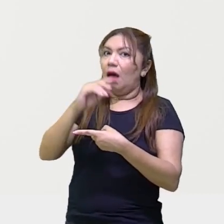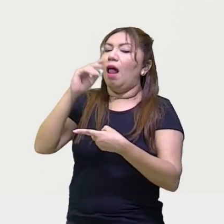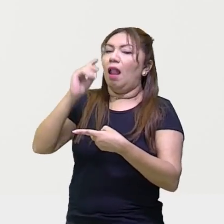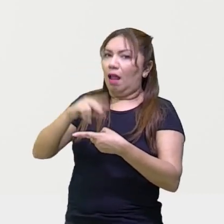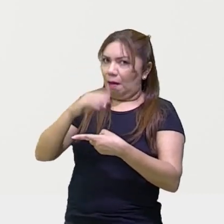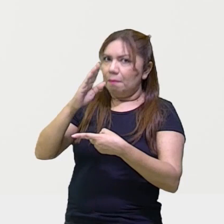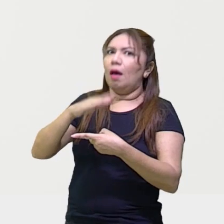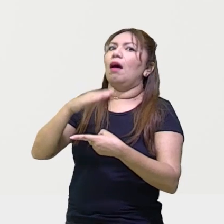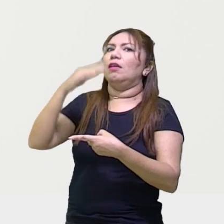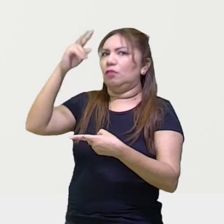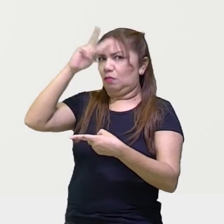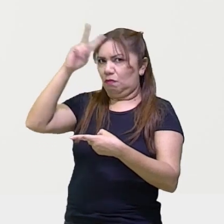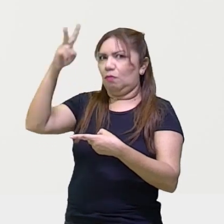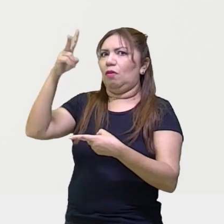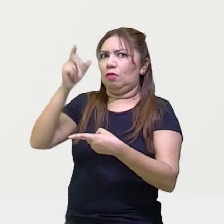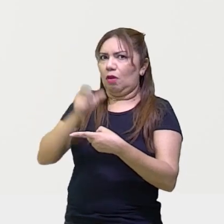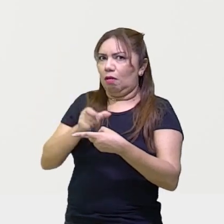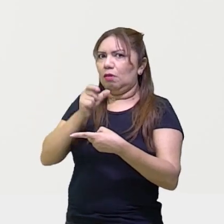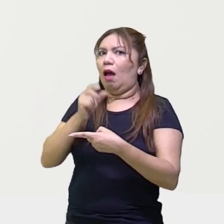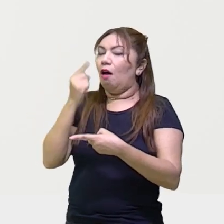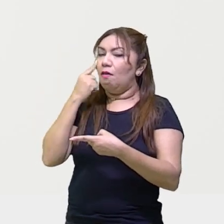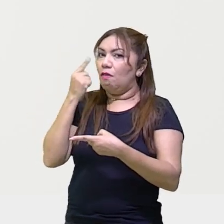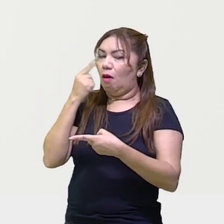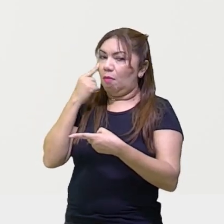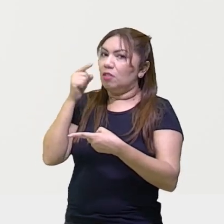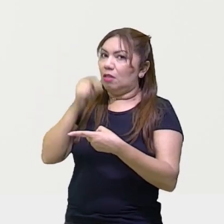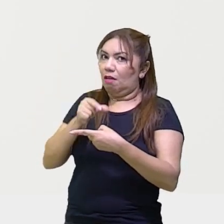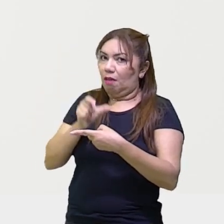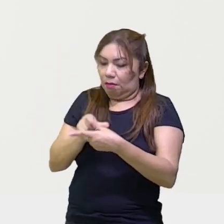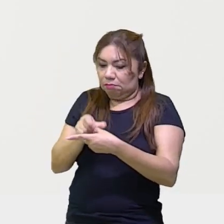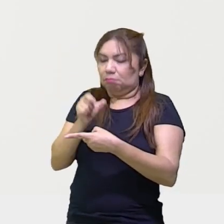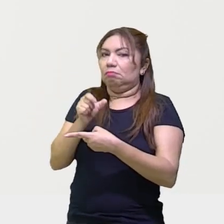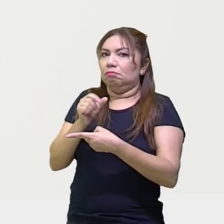é a sílaba tônica. É isso que eu quero sinalizar para vocês.